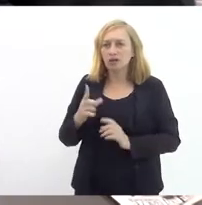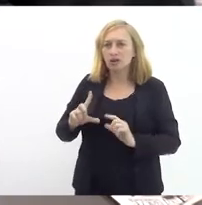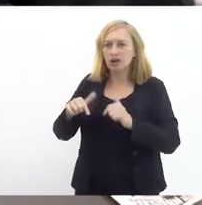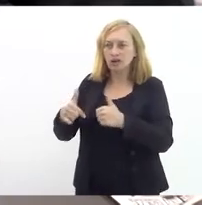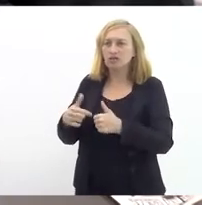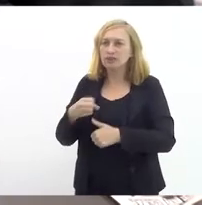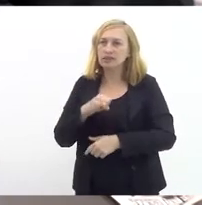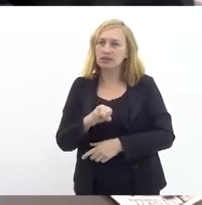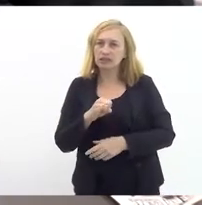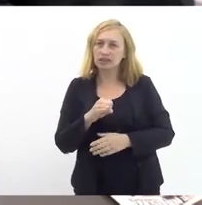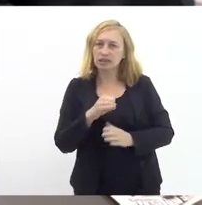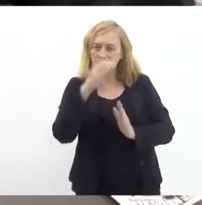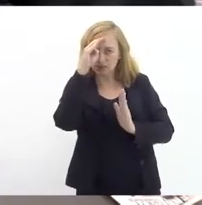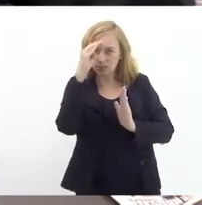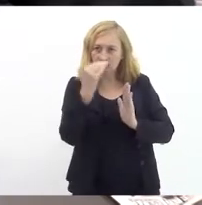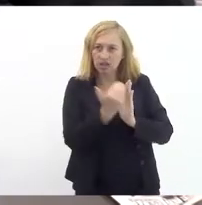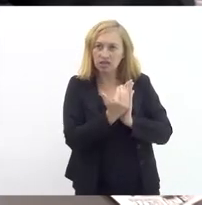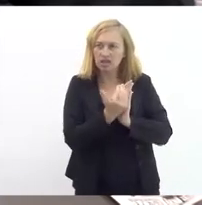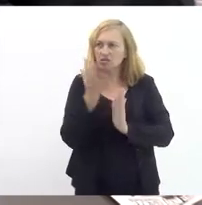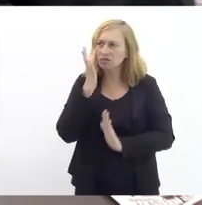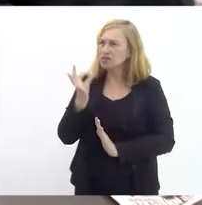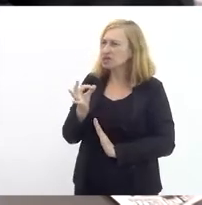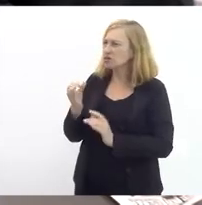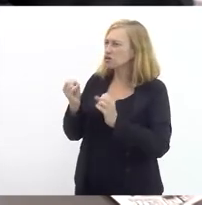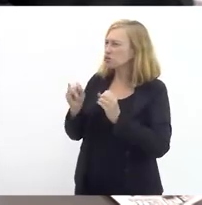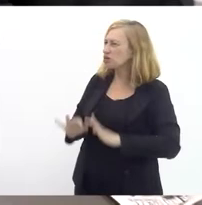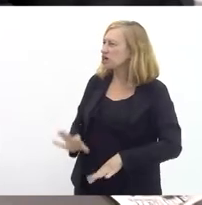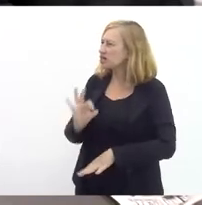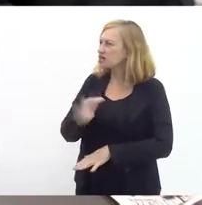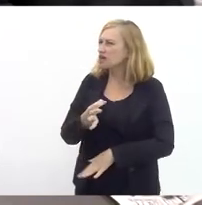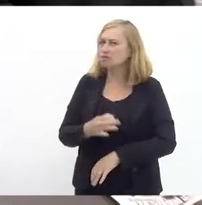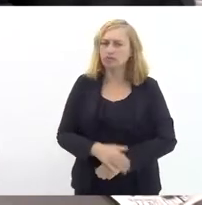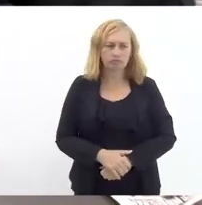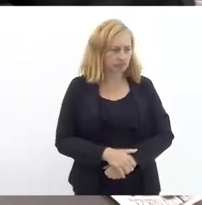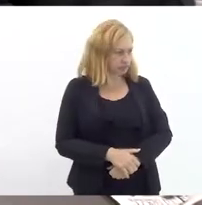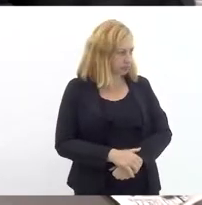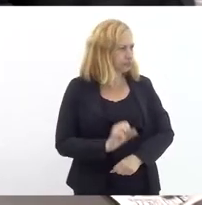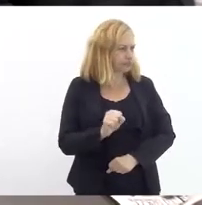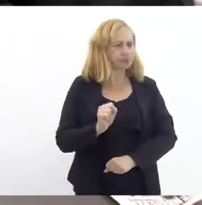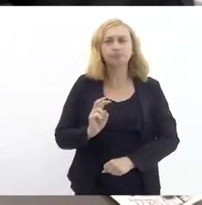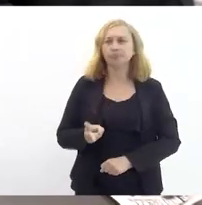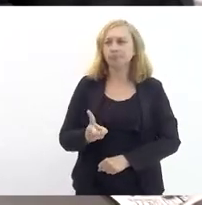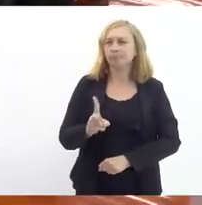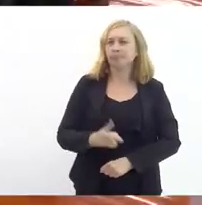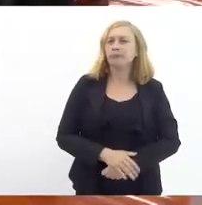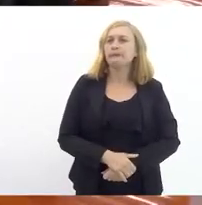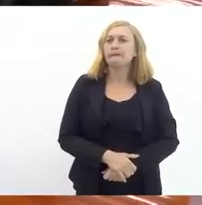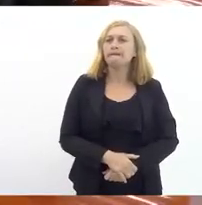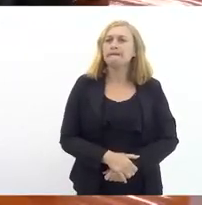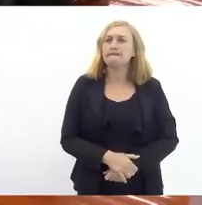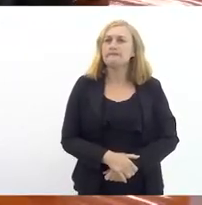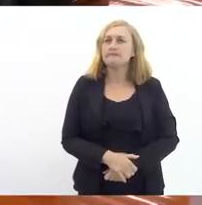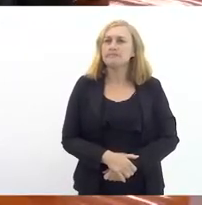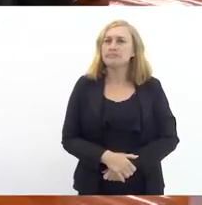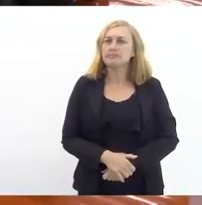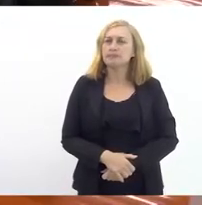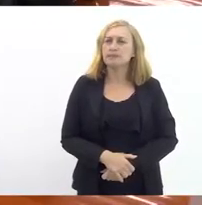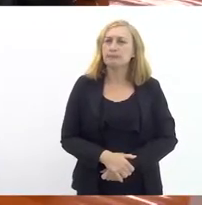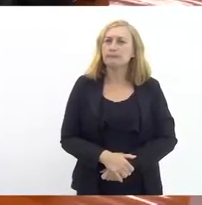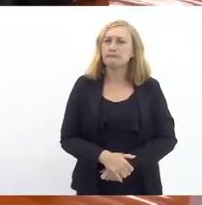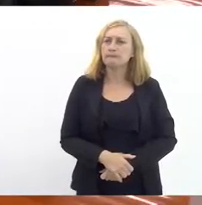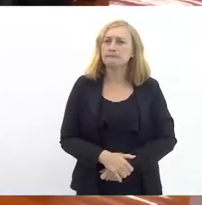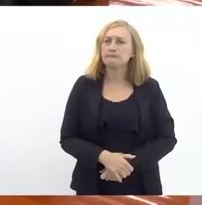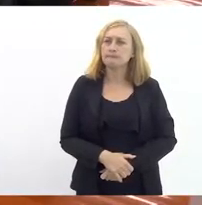parâmetros estão sendo atendidos. Não sei se eu me fiz entender, deputado. Sim. Pode continuar. O poder concedente é